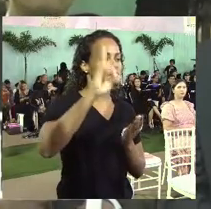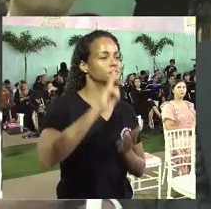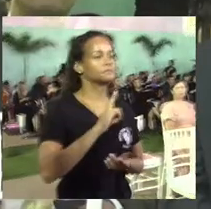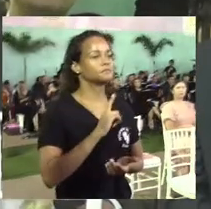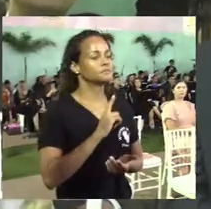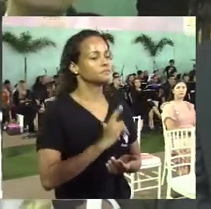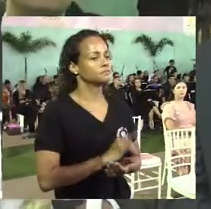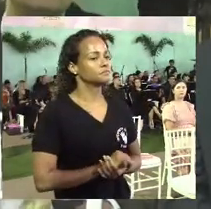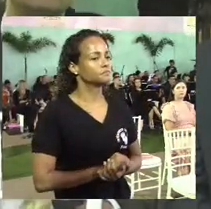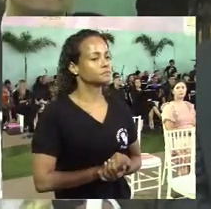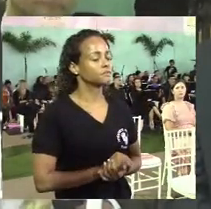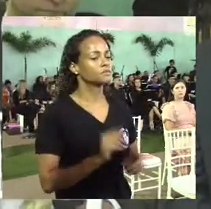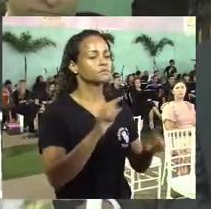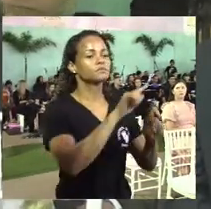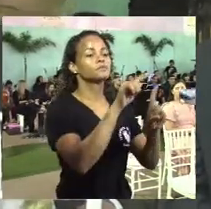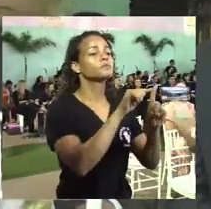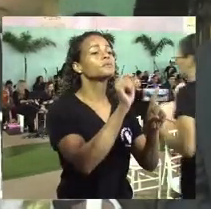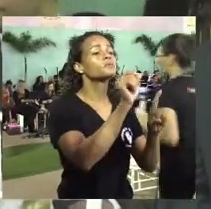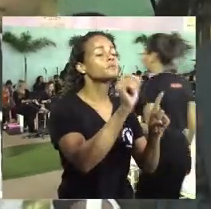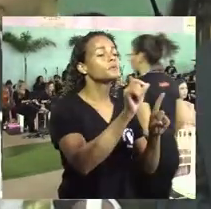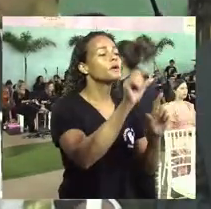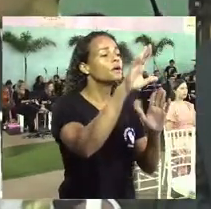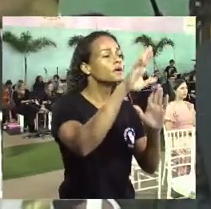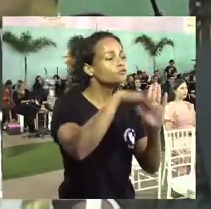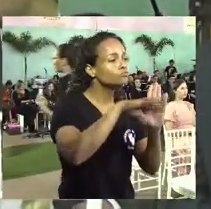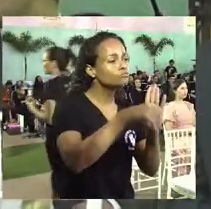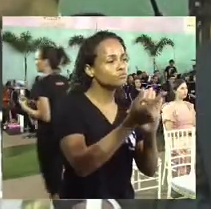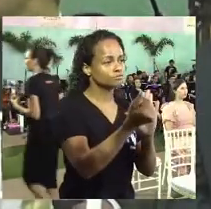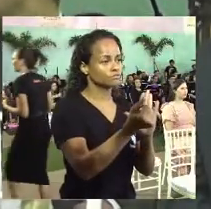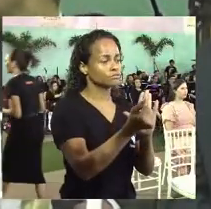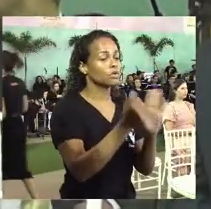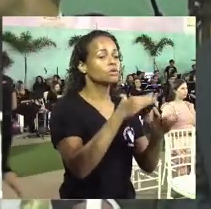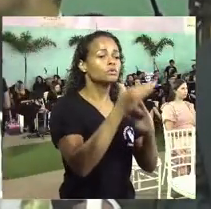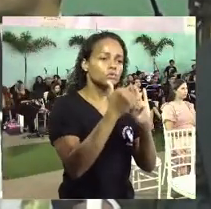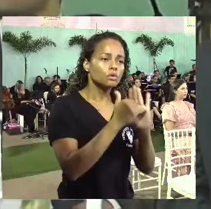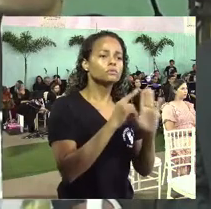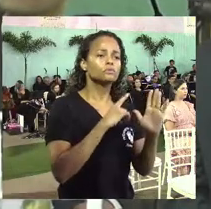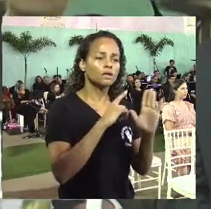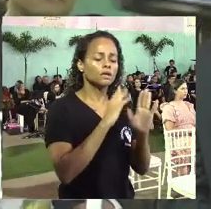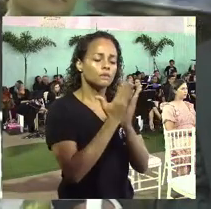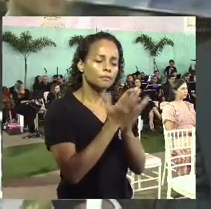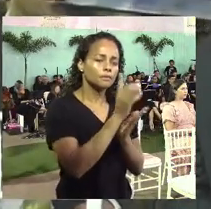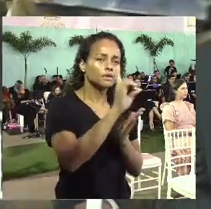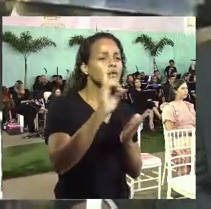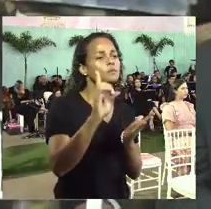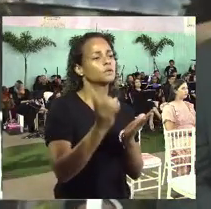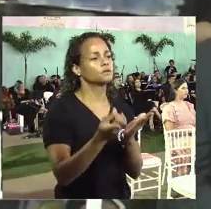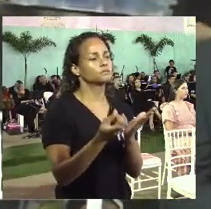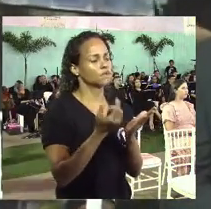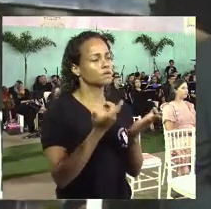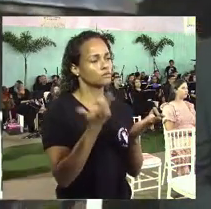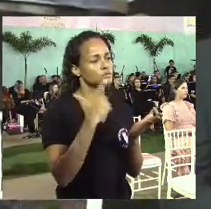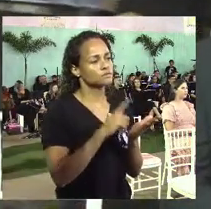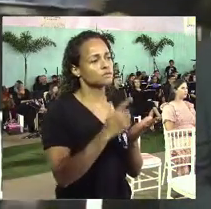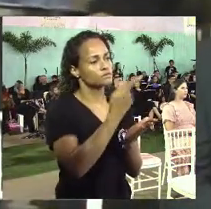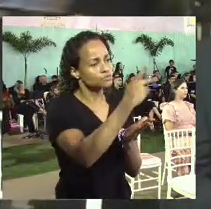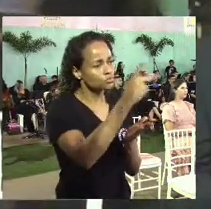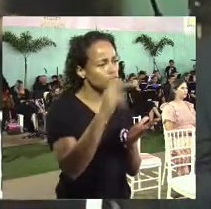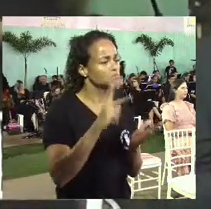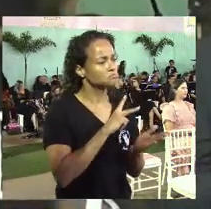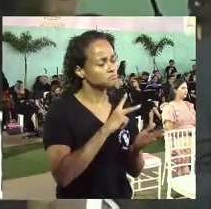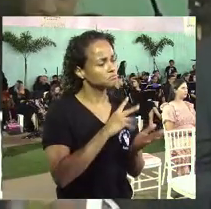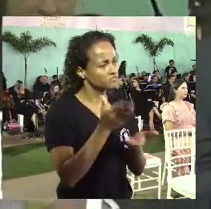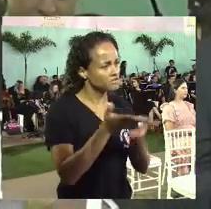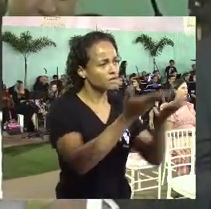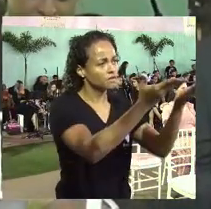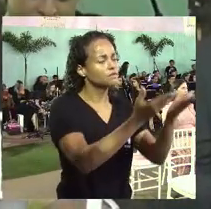eles a intenção é baixar custo Então para que todos tenham exemplares de Bíblia harpa Então passe